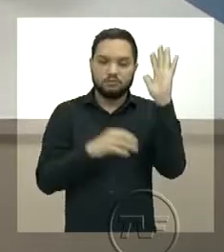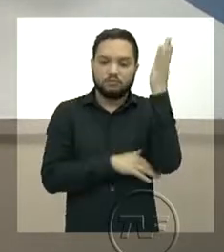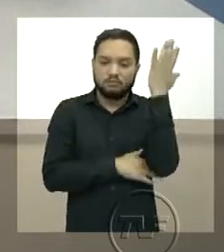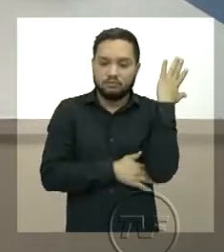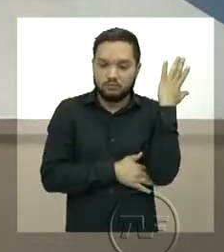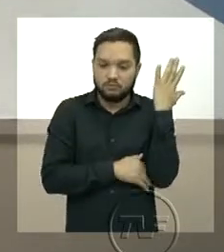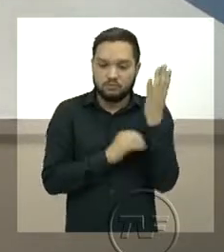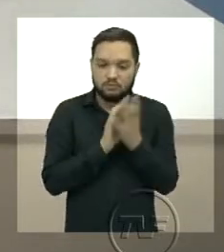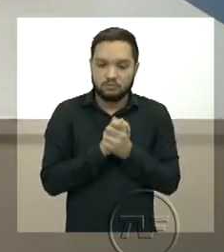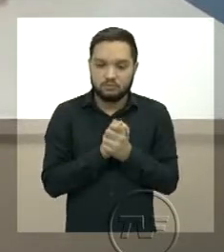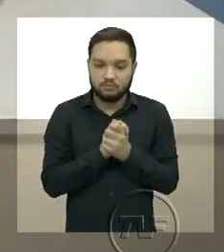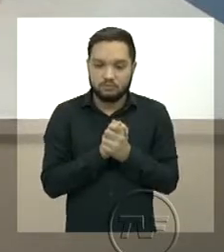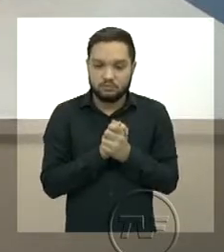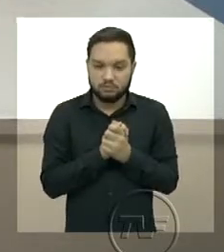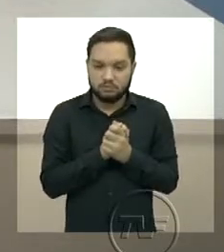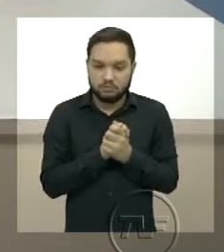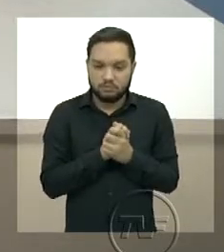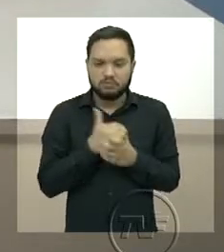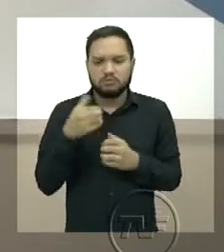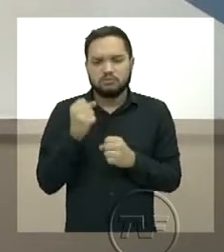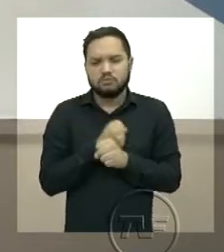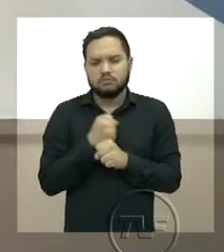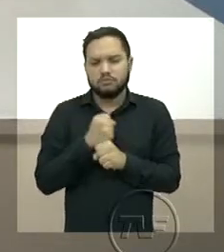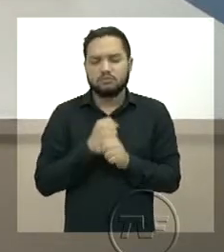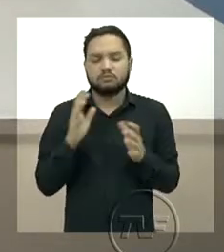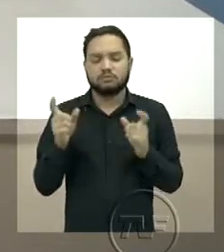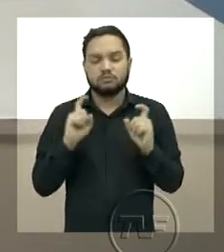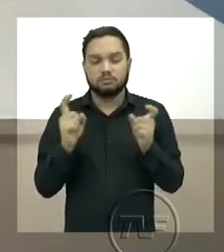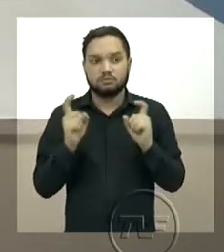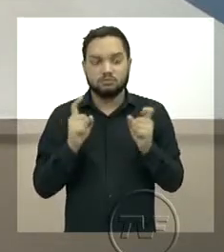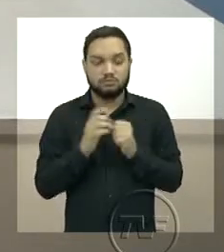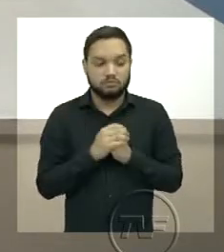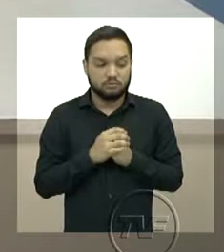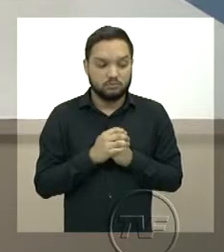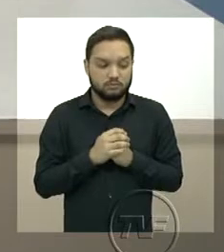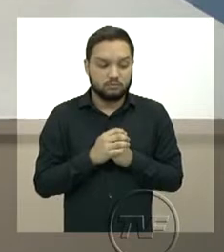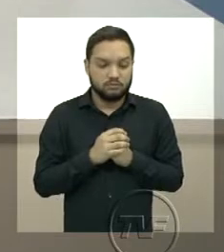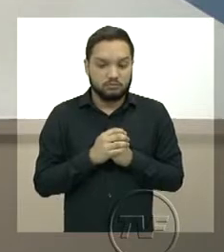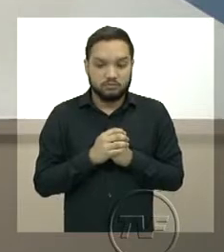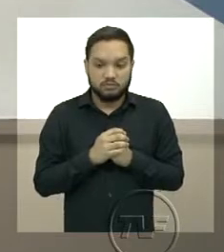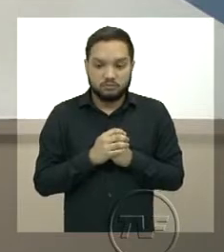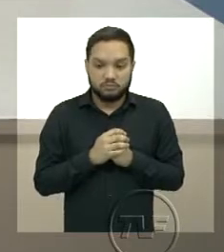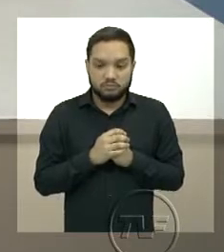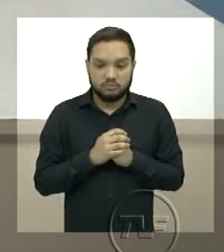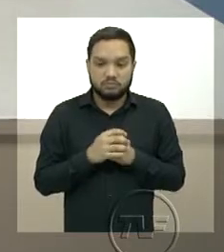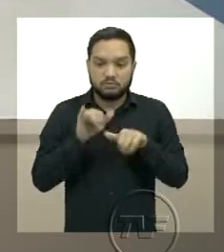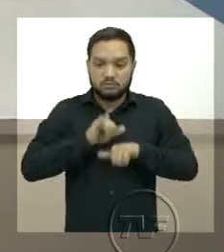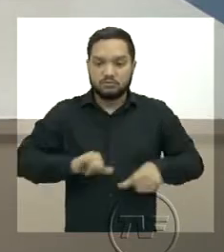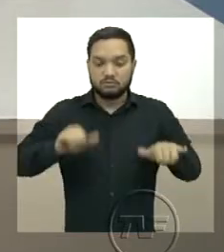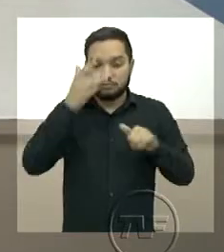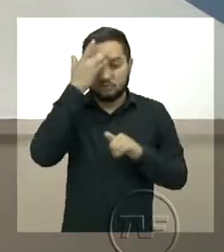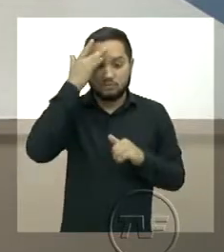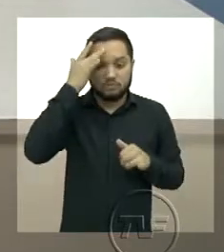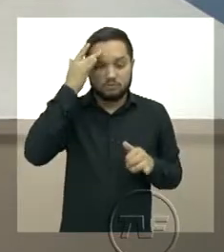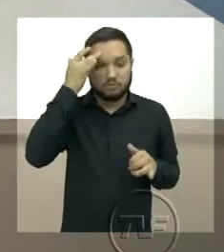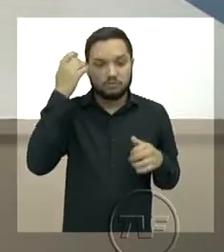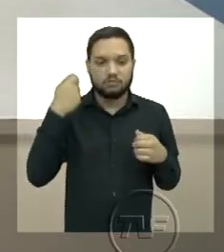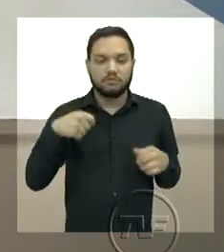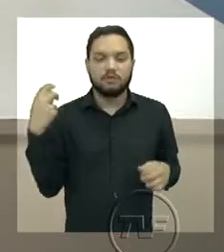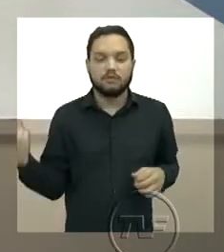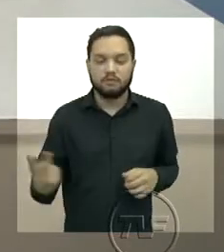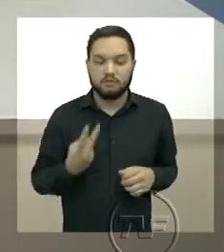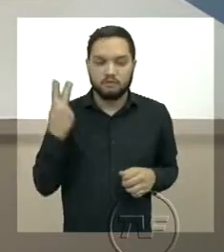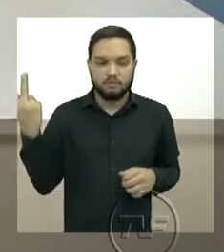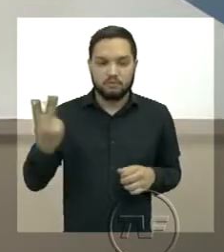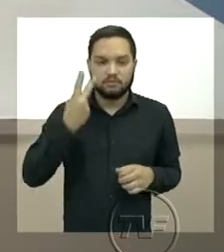ambiente, há bem mais de 10 anos e sinalizando para que governantes passem a valorizar ao máximo a